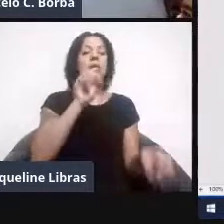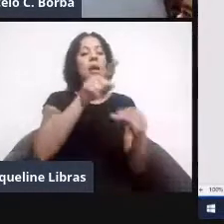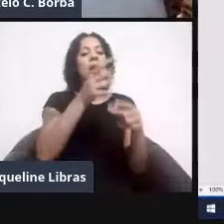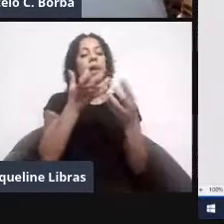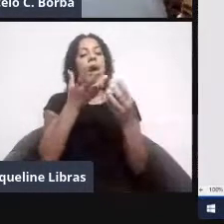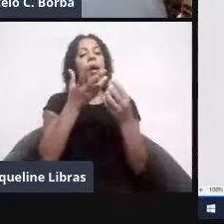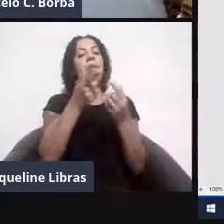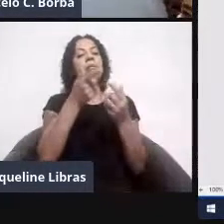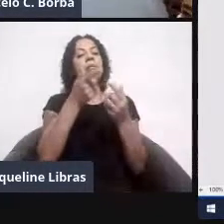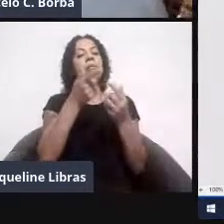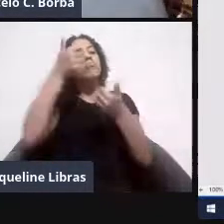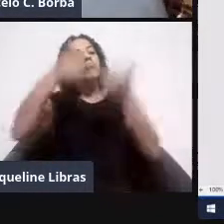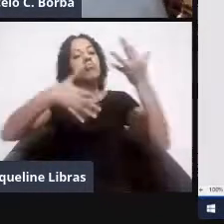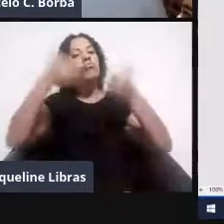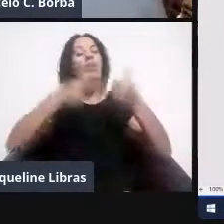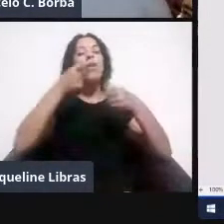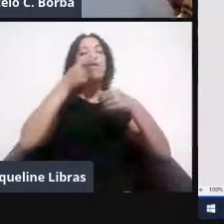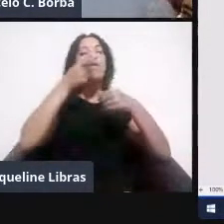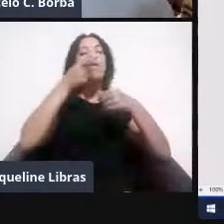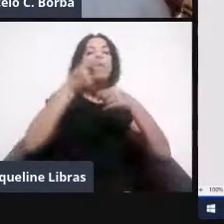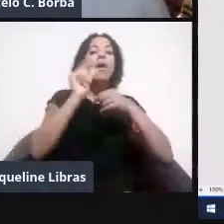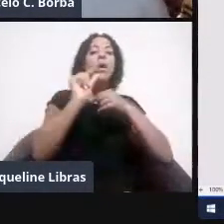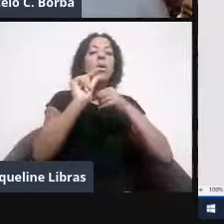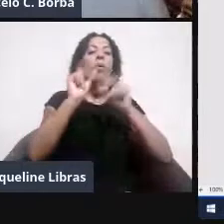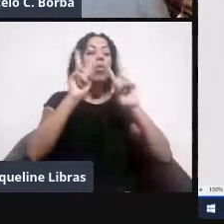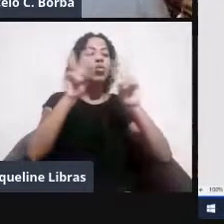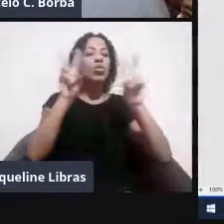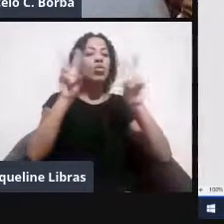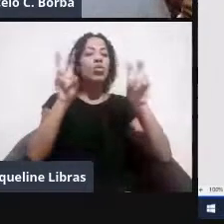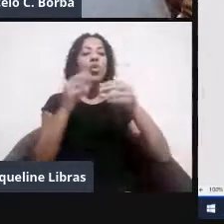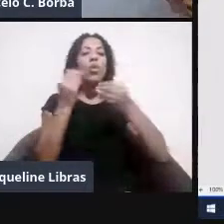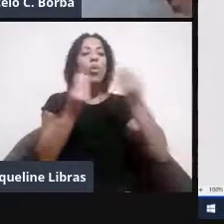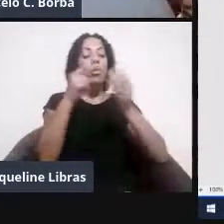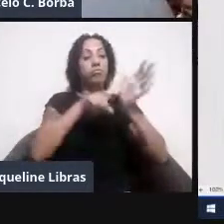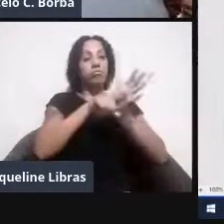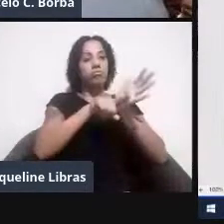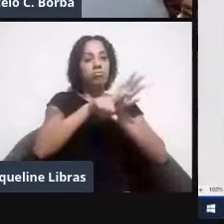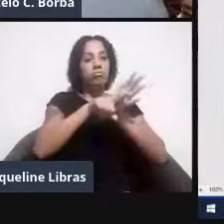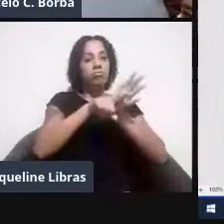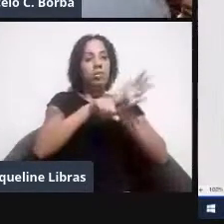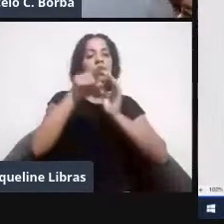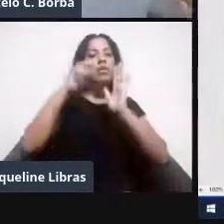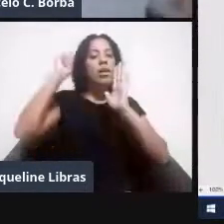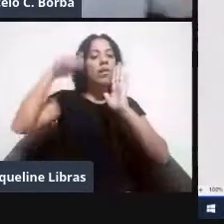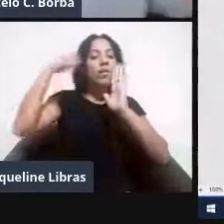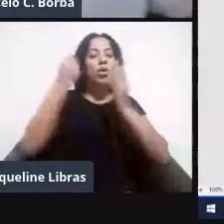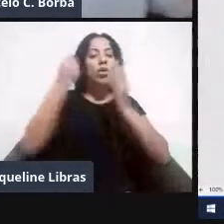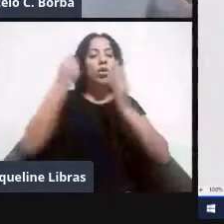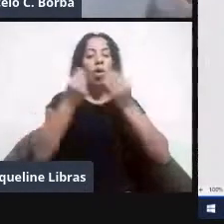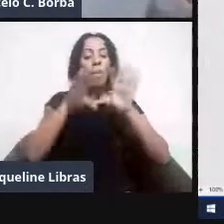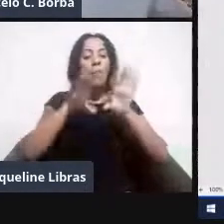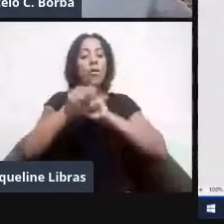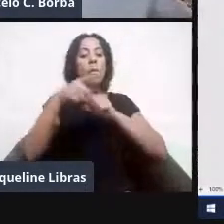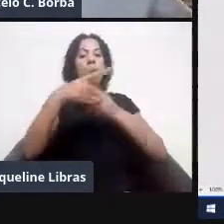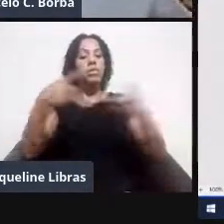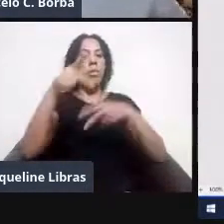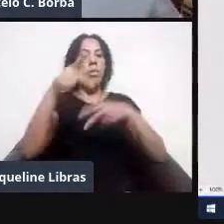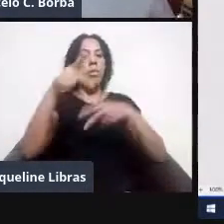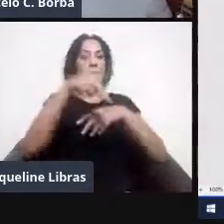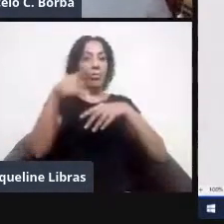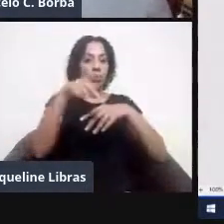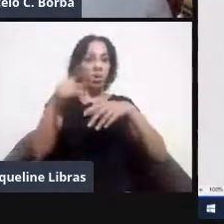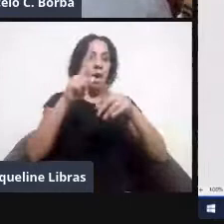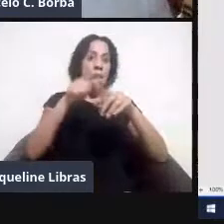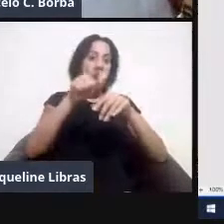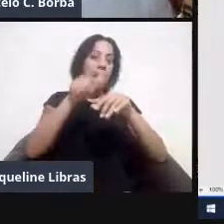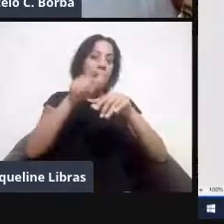a pesquisa de vídeo na formação de professores, que é um pouco mais antigo. Eu posso falar também, como a gente falou, mas